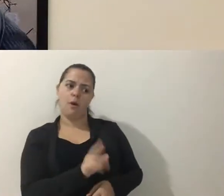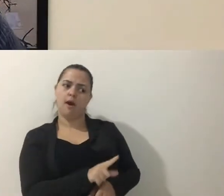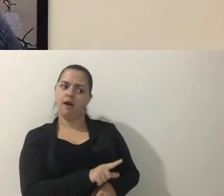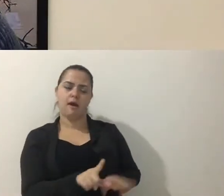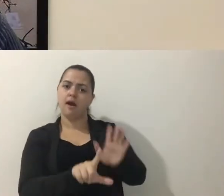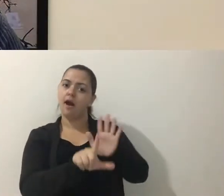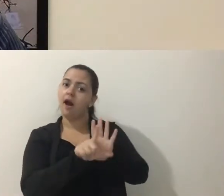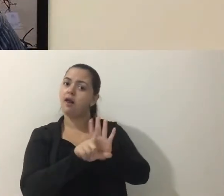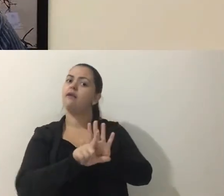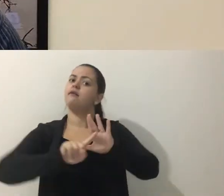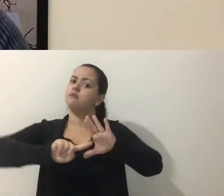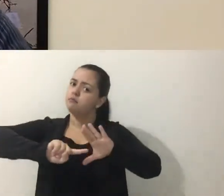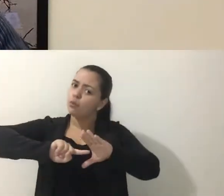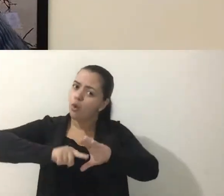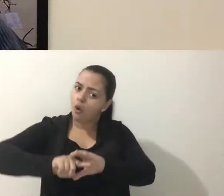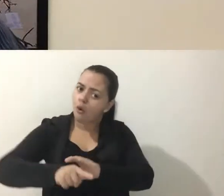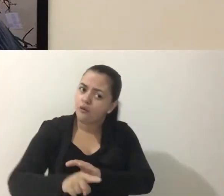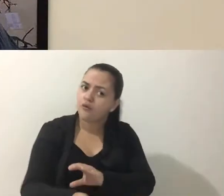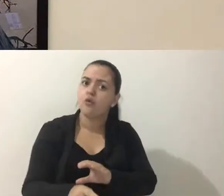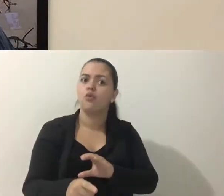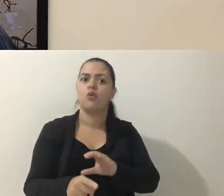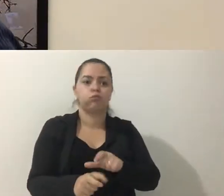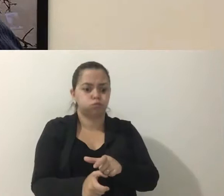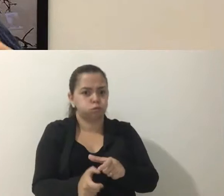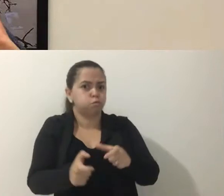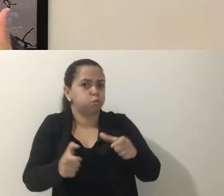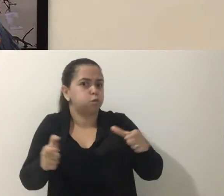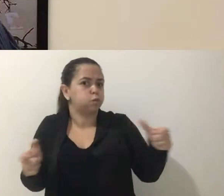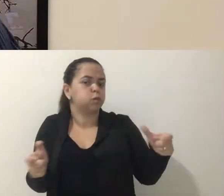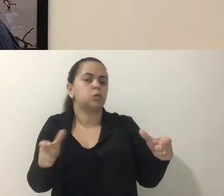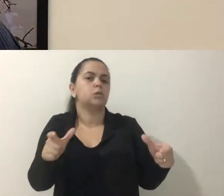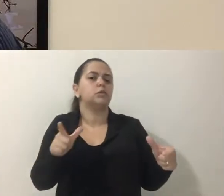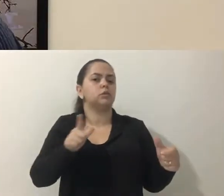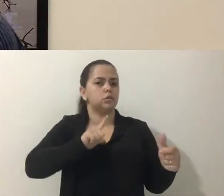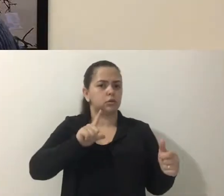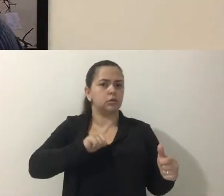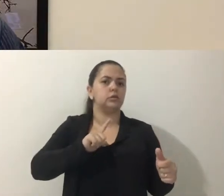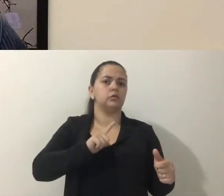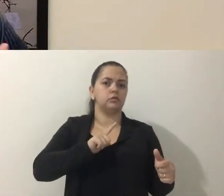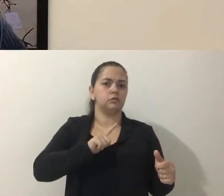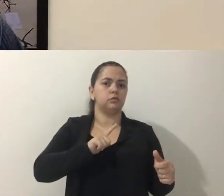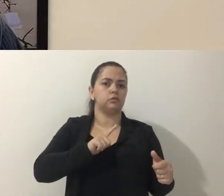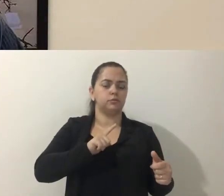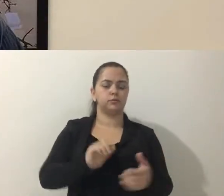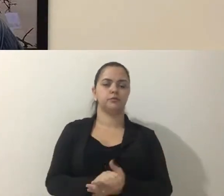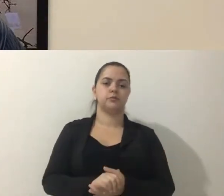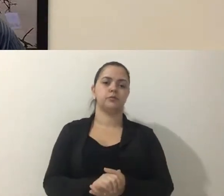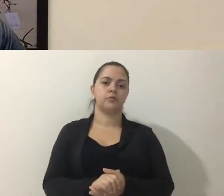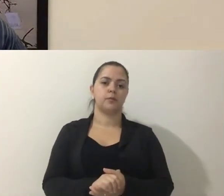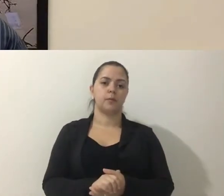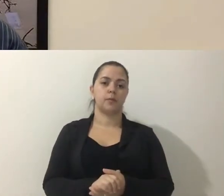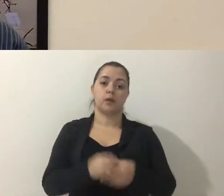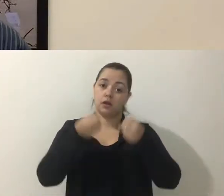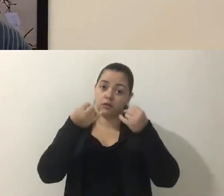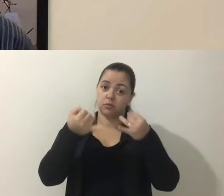a lei, na verdade, ela é mais abrangente, tem uma amplitude, né? É algo mais geral. Então ele